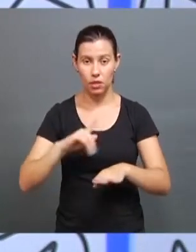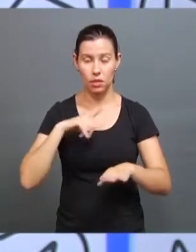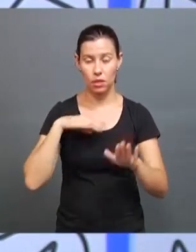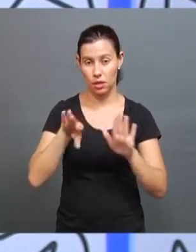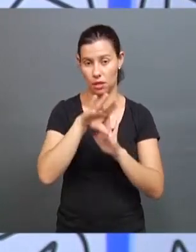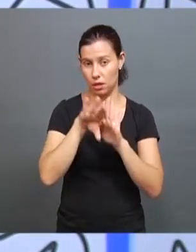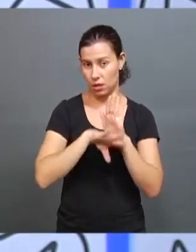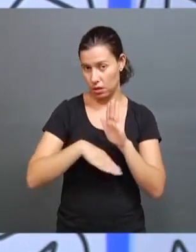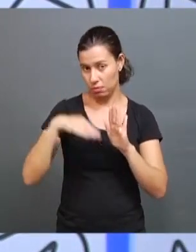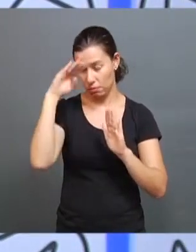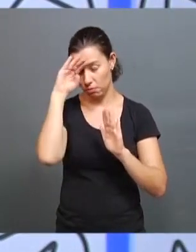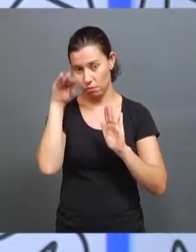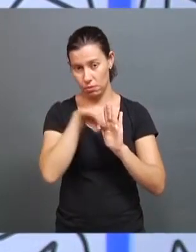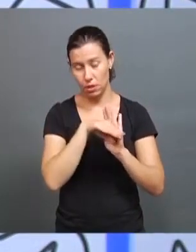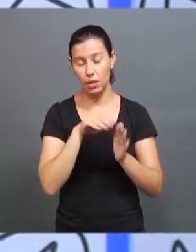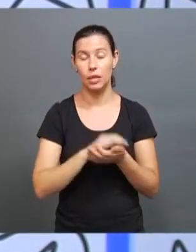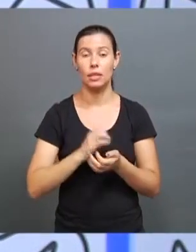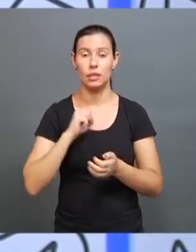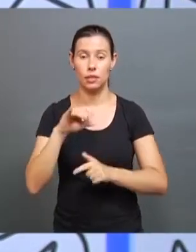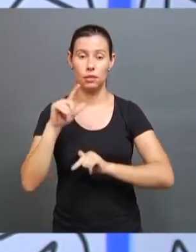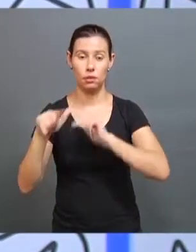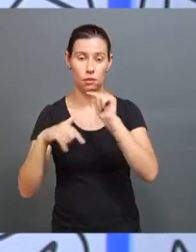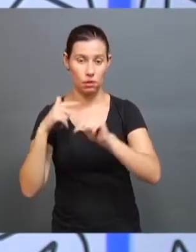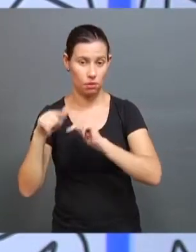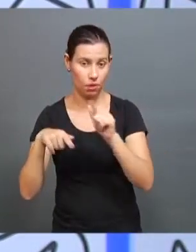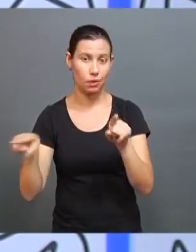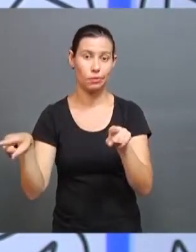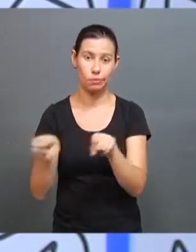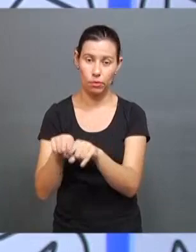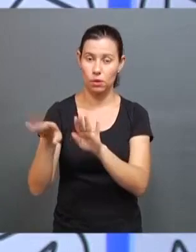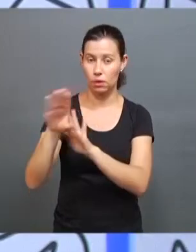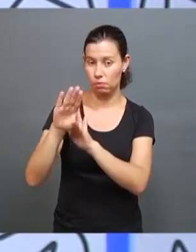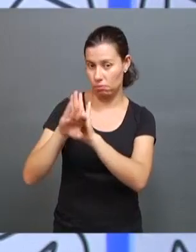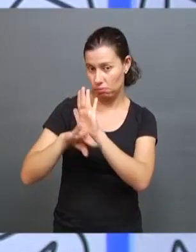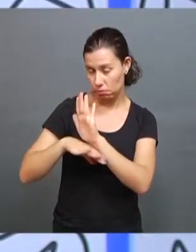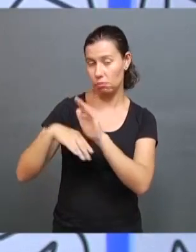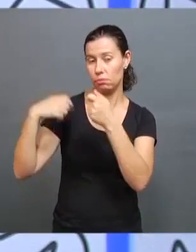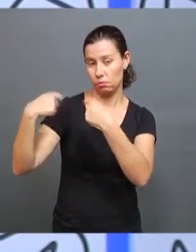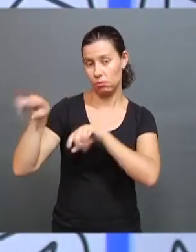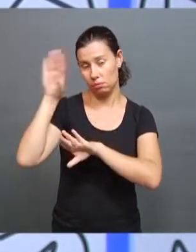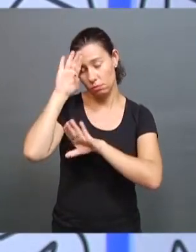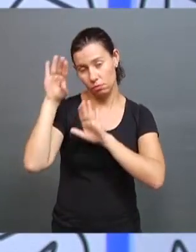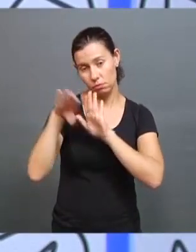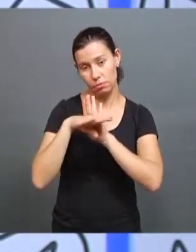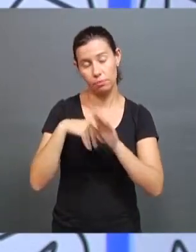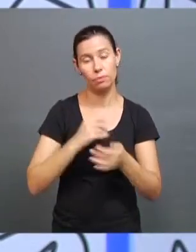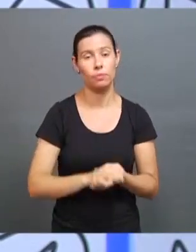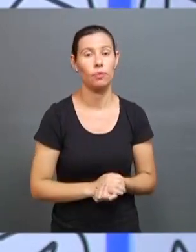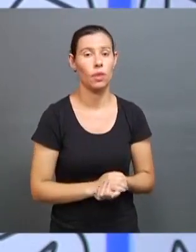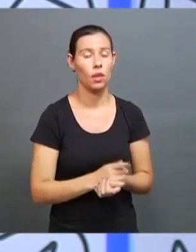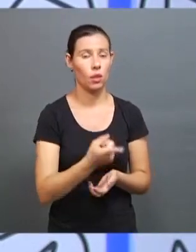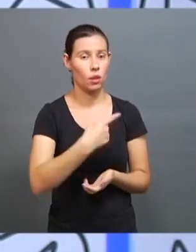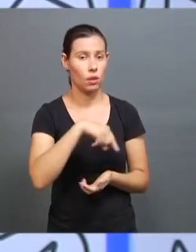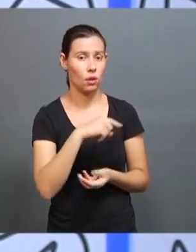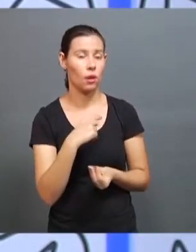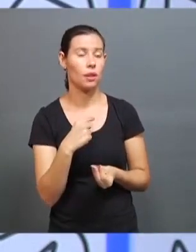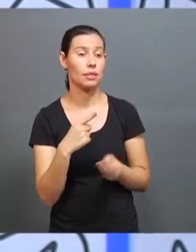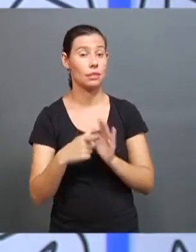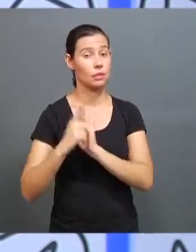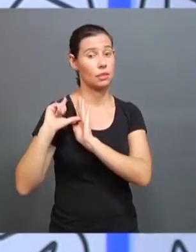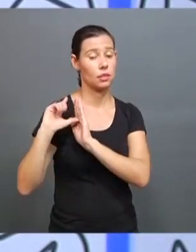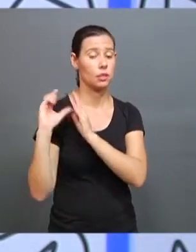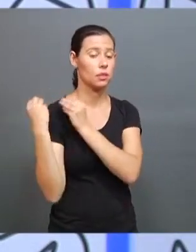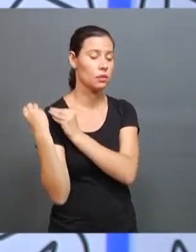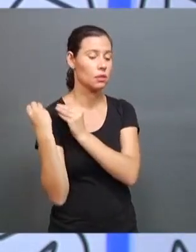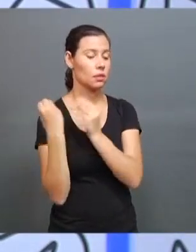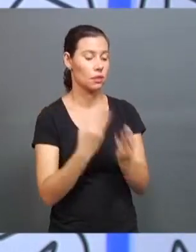formação acadêmica. Quando entrar para o mercado de trabalho, então, nem se fala. Né? E o que instrumentos eu ofereci para essa criança para